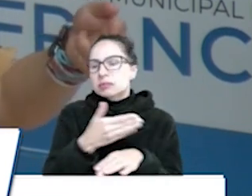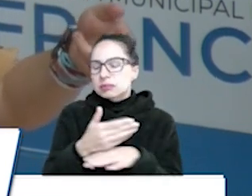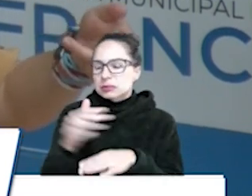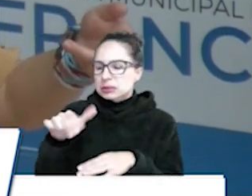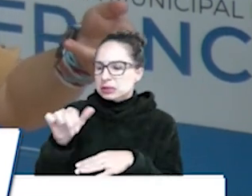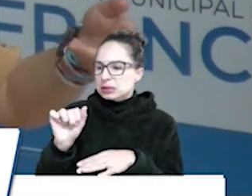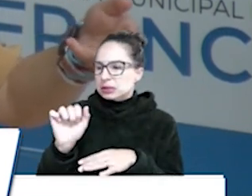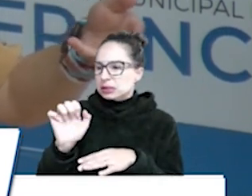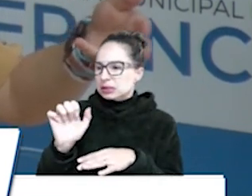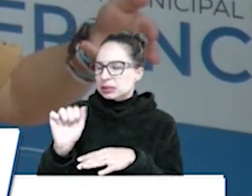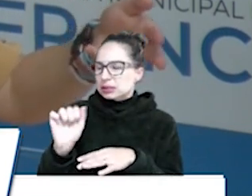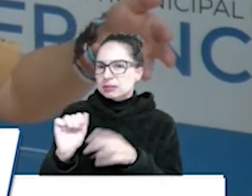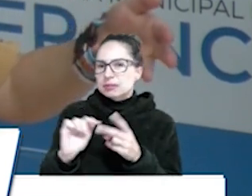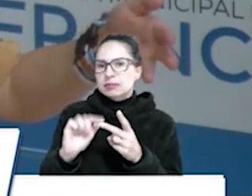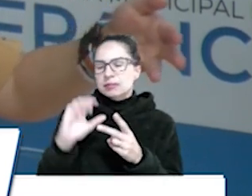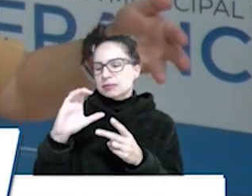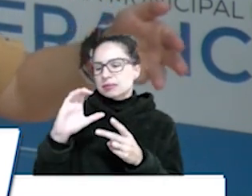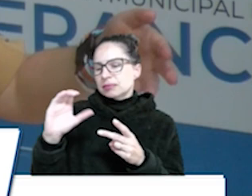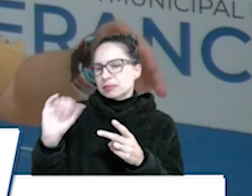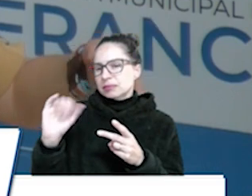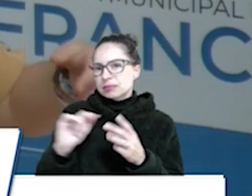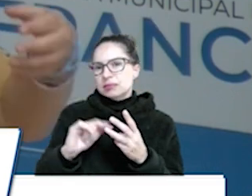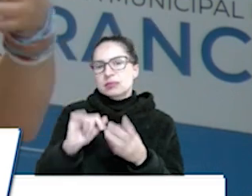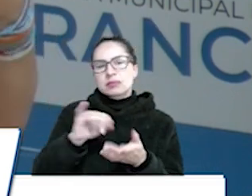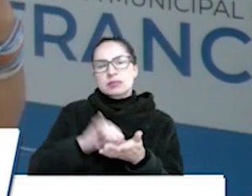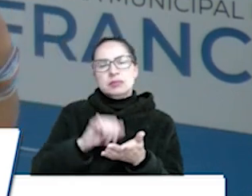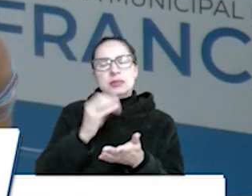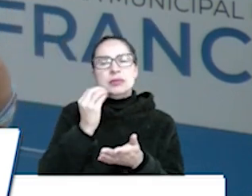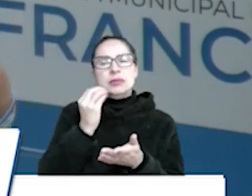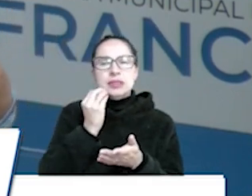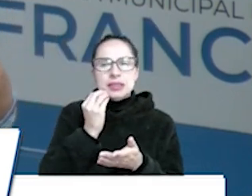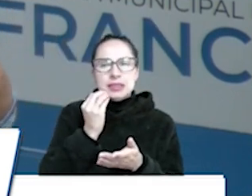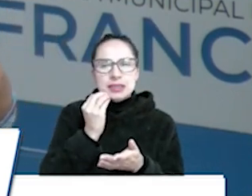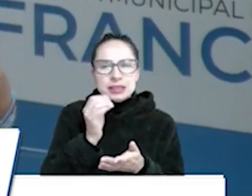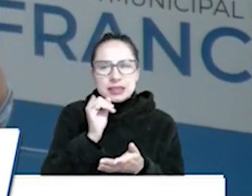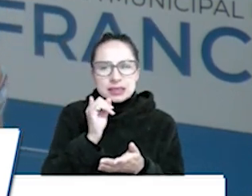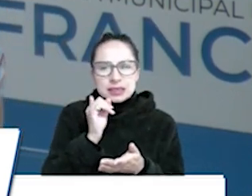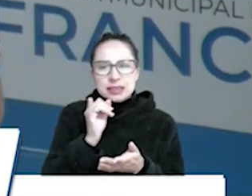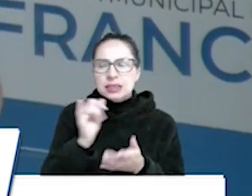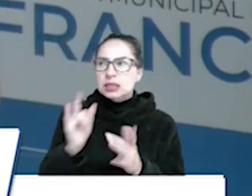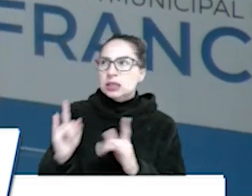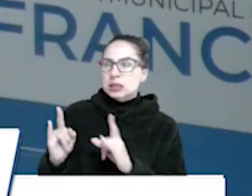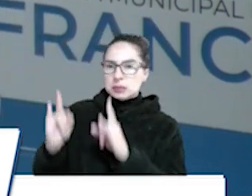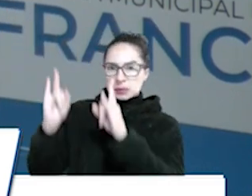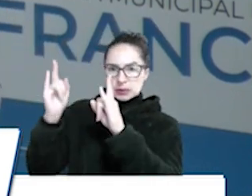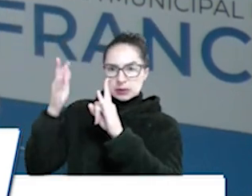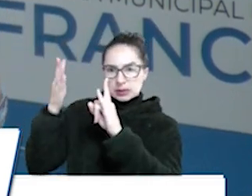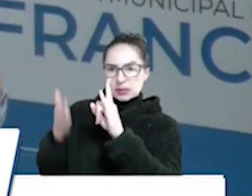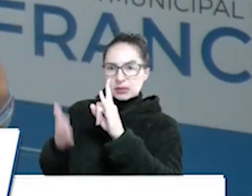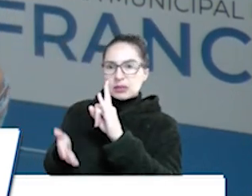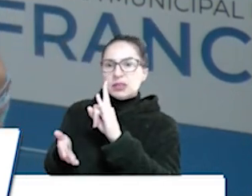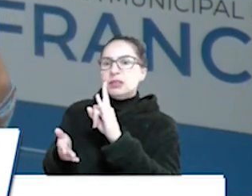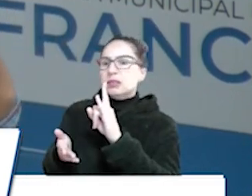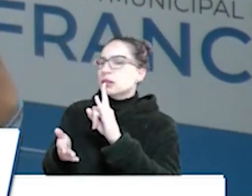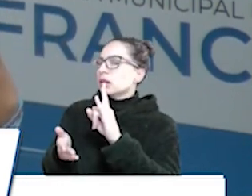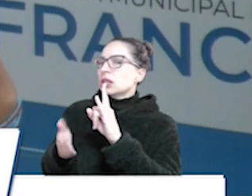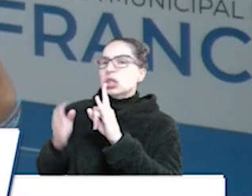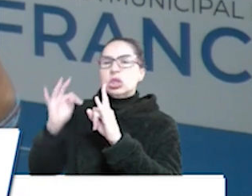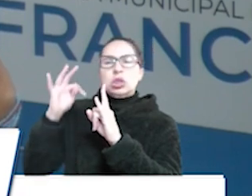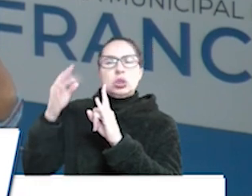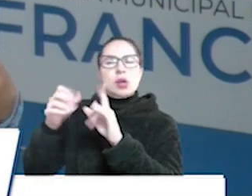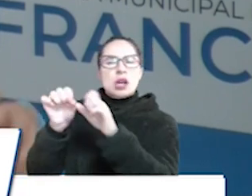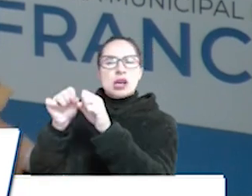o CCI, o Centro de Testagem, aquele prédio está totalmente